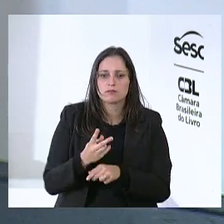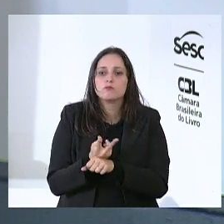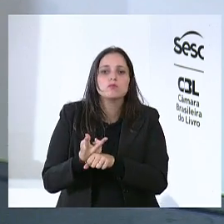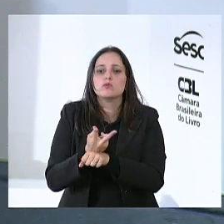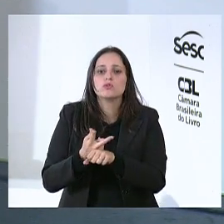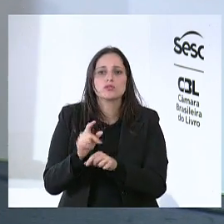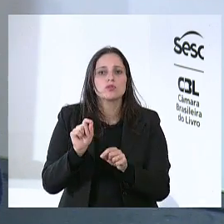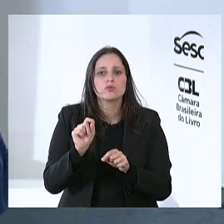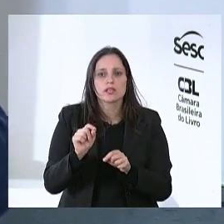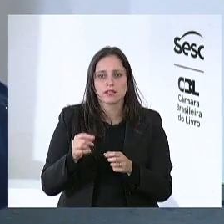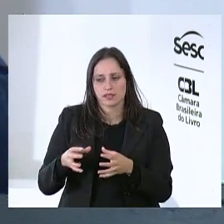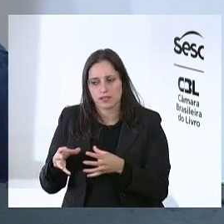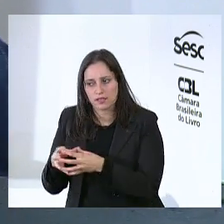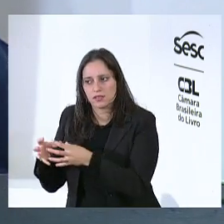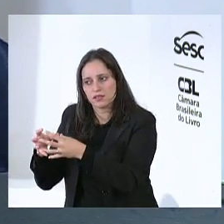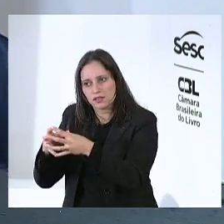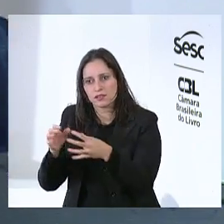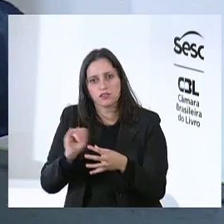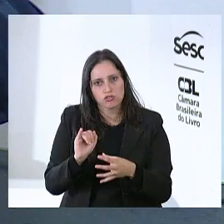instituições